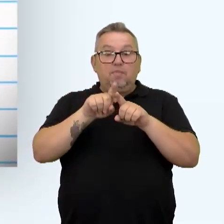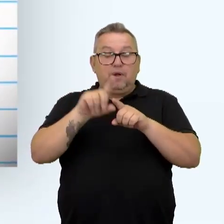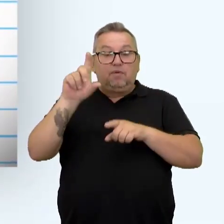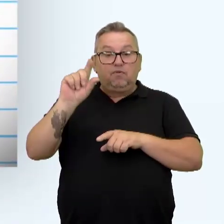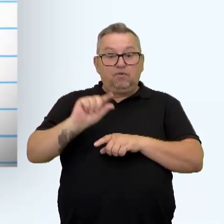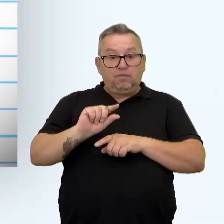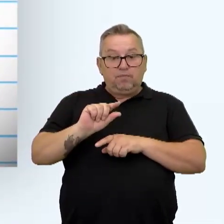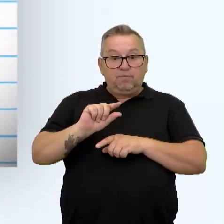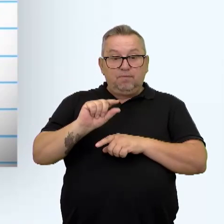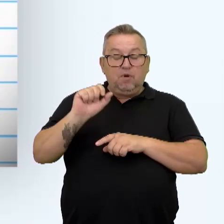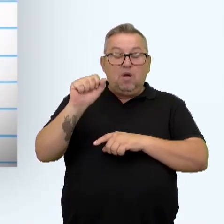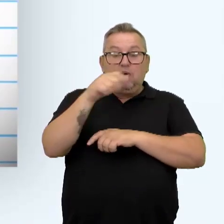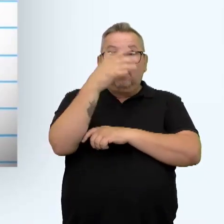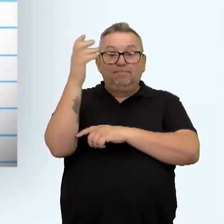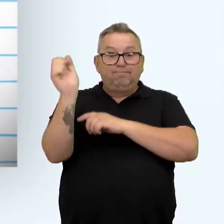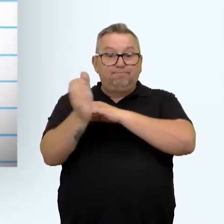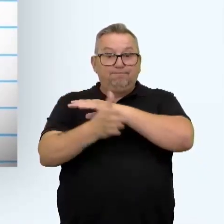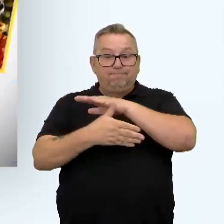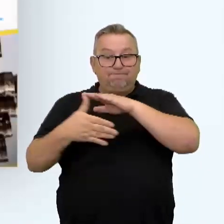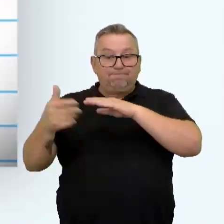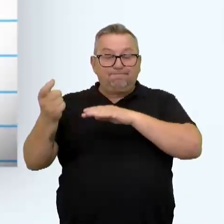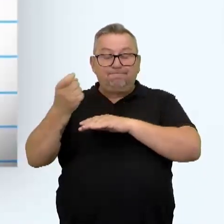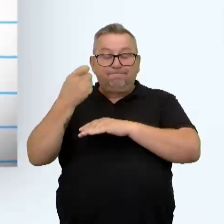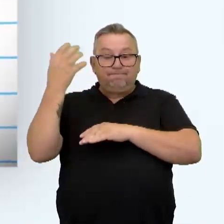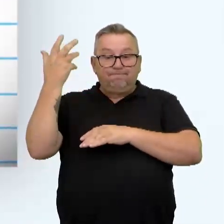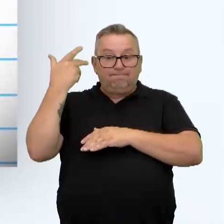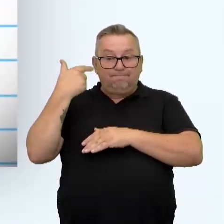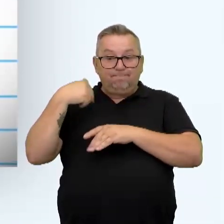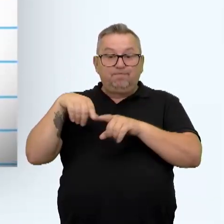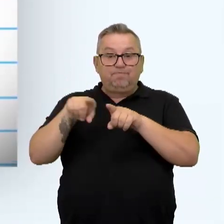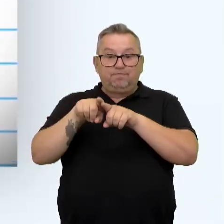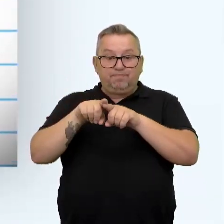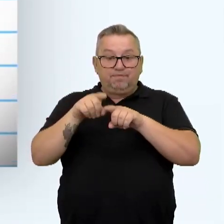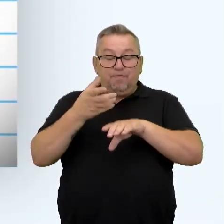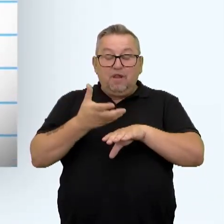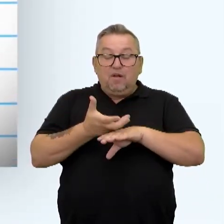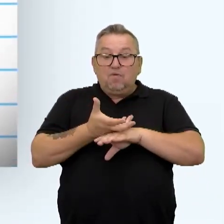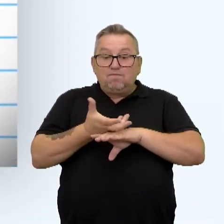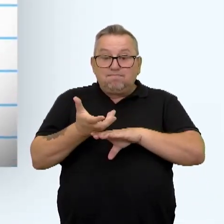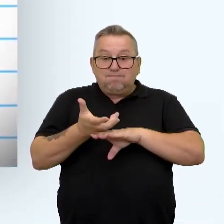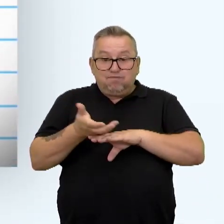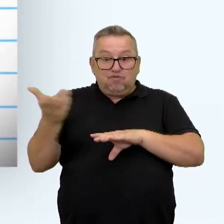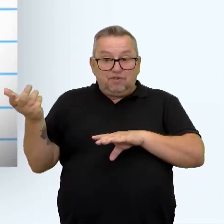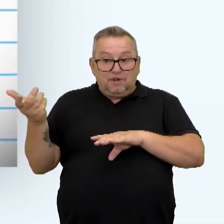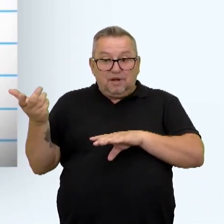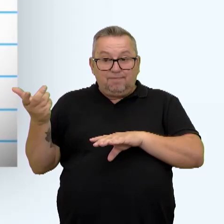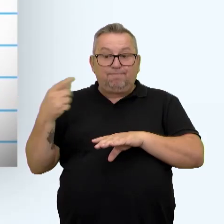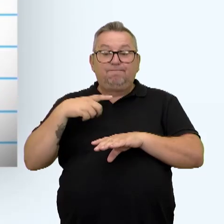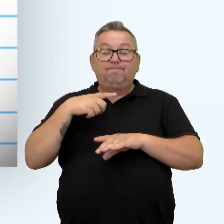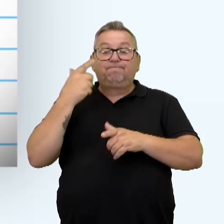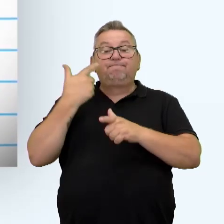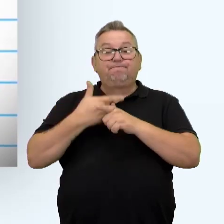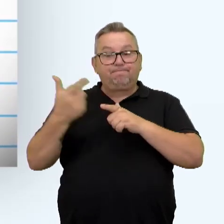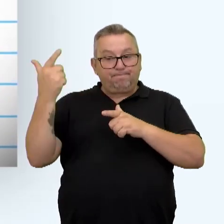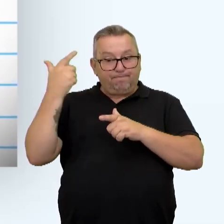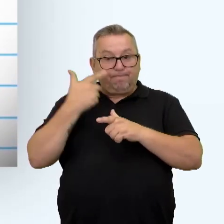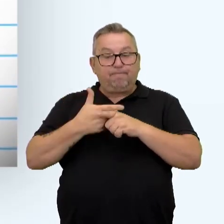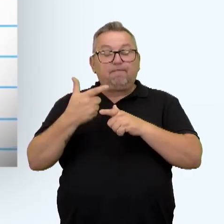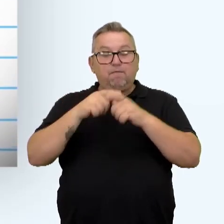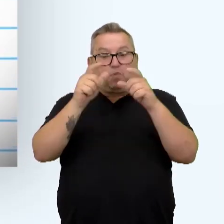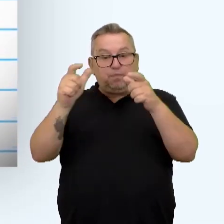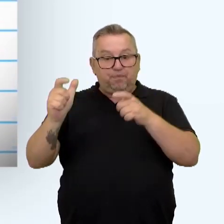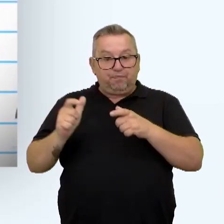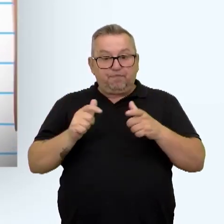reduz a biodiversidade e destrói habitats. A retirada de vegetação nativa, que por si só já causa impactos ambientais,